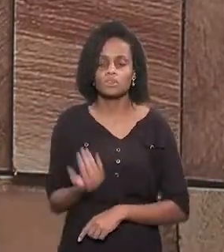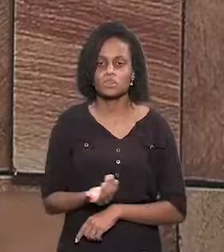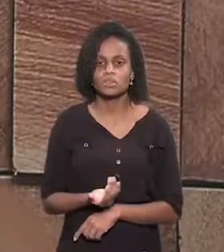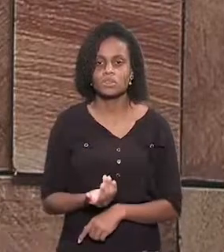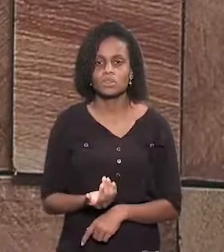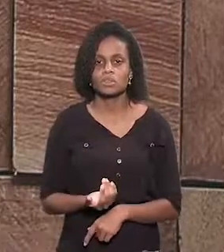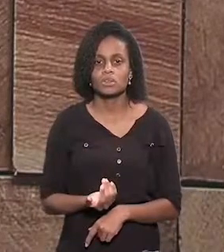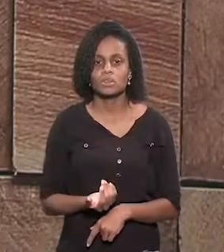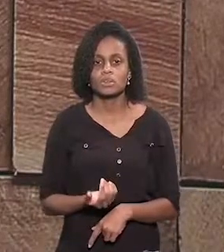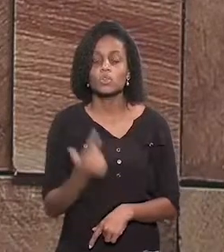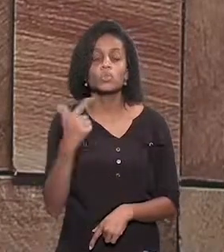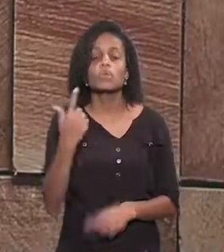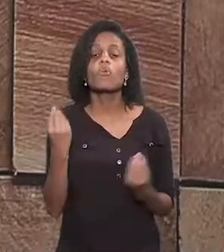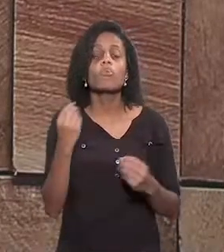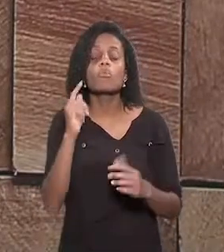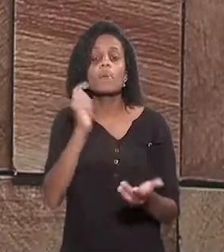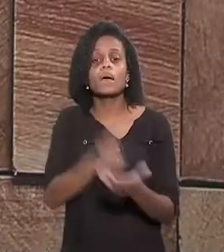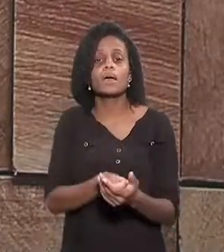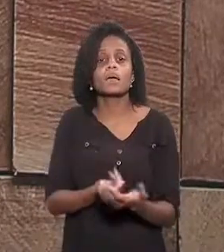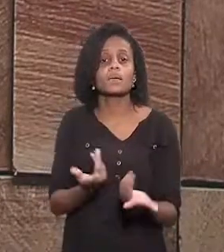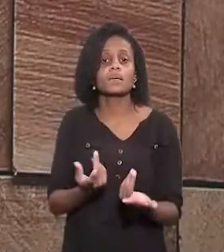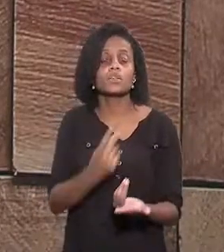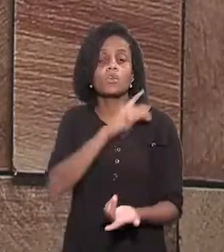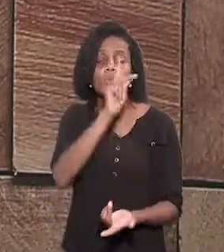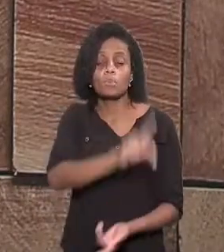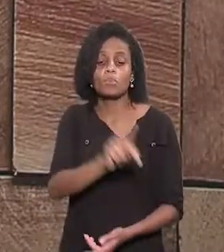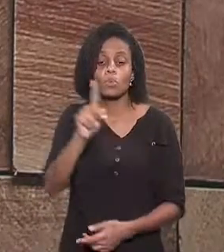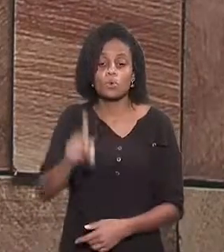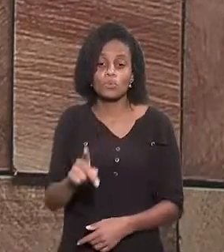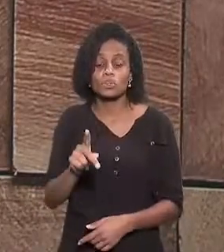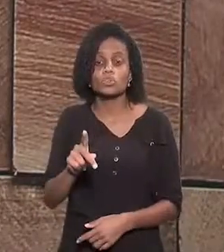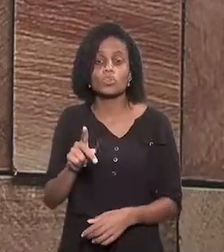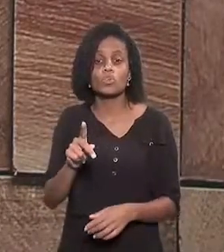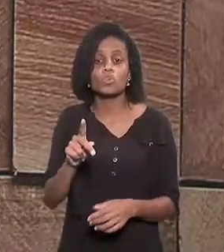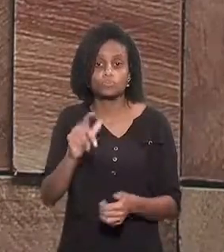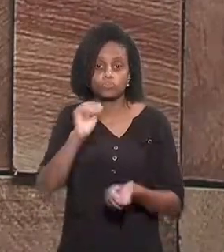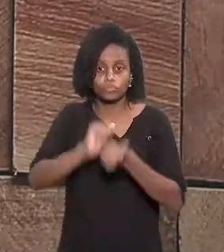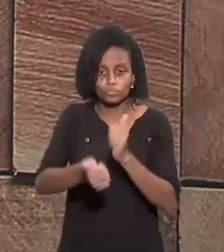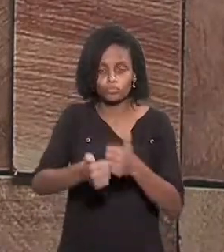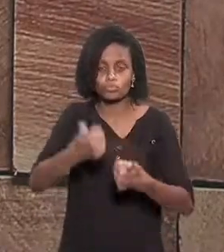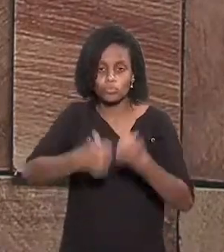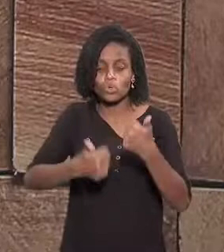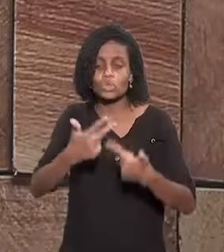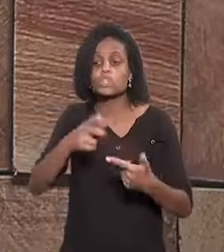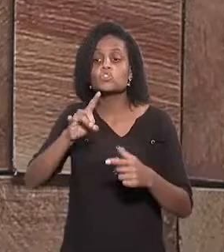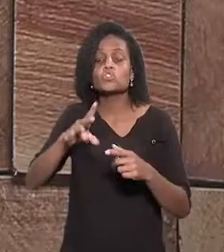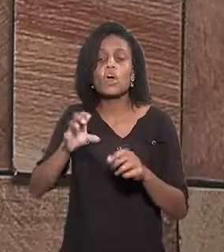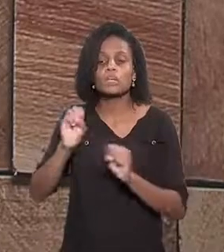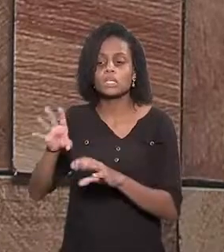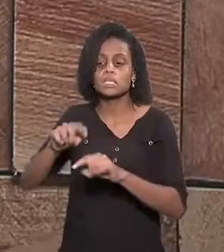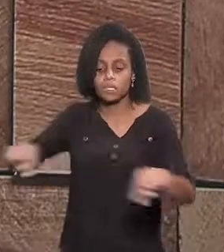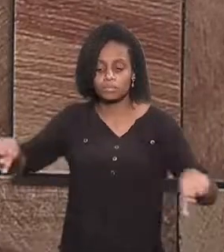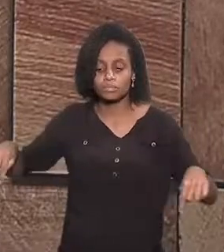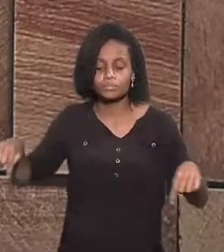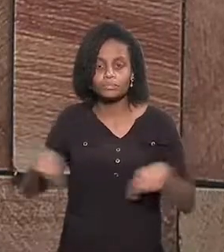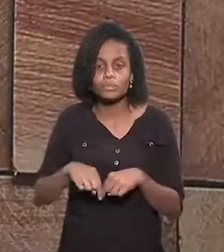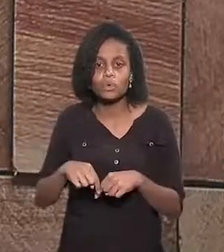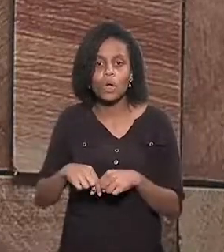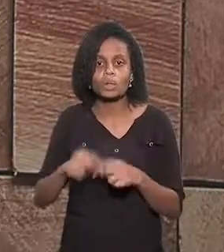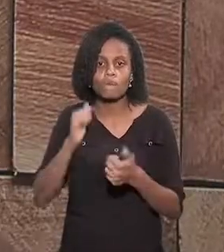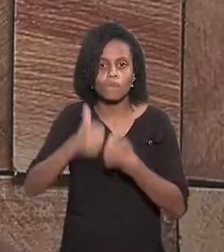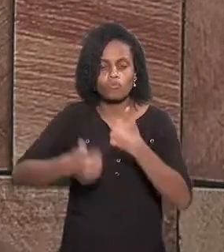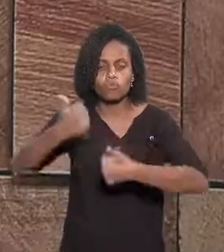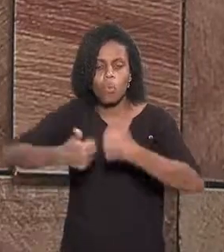salva-vida, com esse profissional. E não tem como pagar, então o professor de educação física só dá aula na quadra. Aí foi aquilo que eu falei mais cedo. A